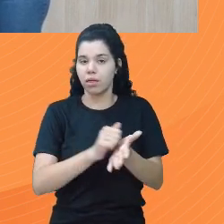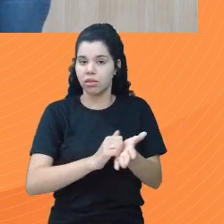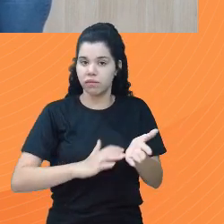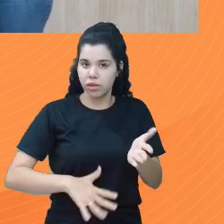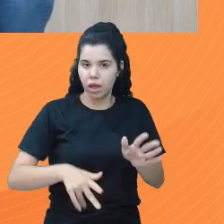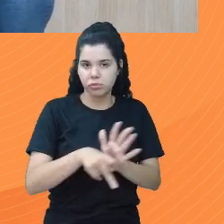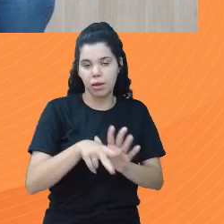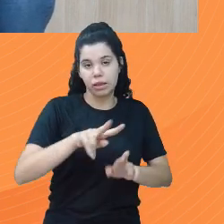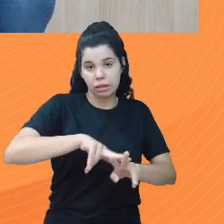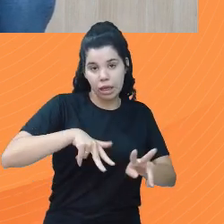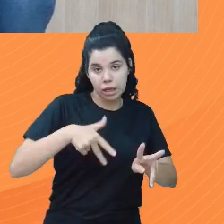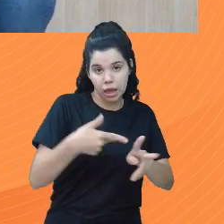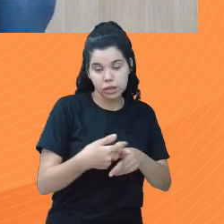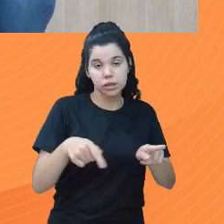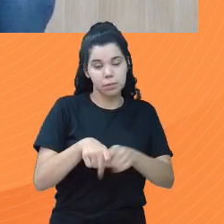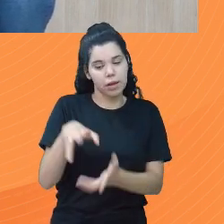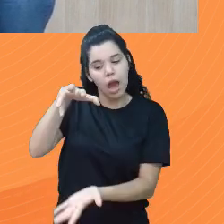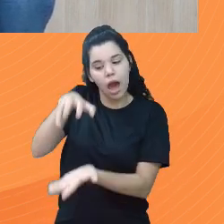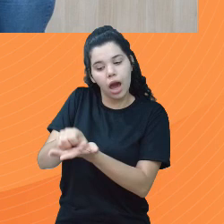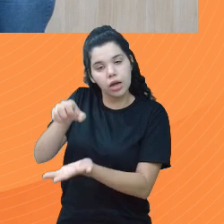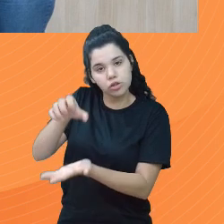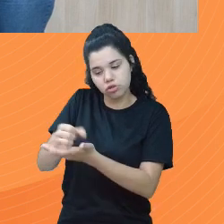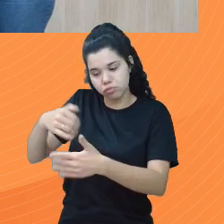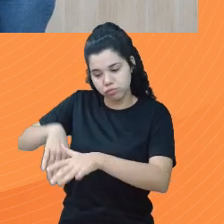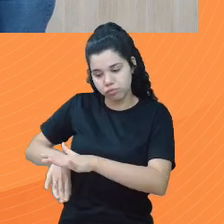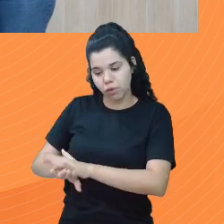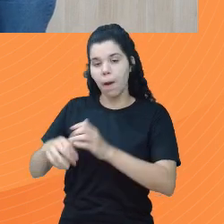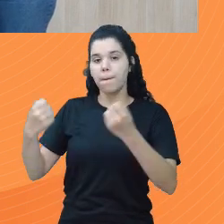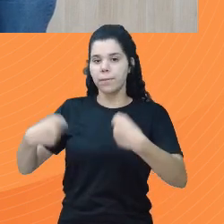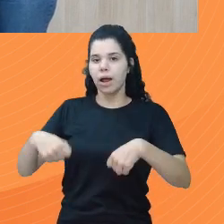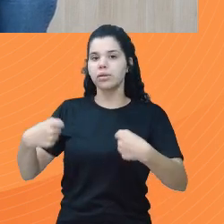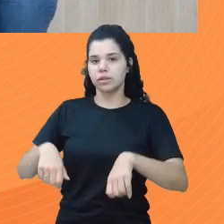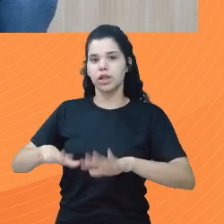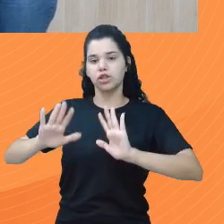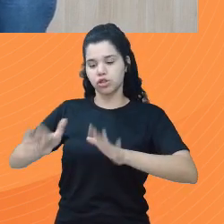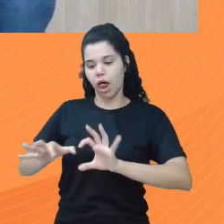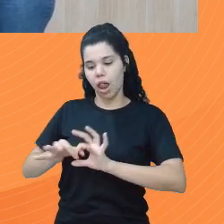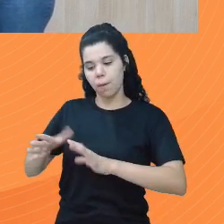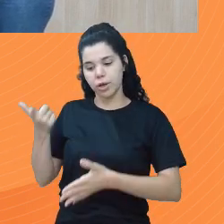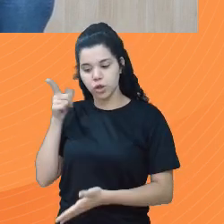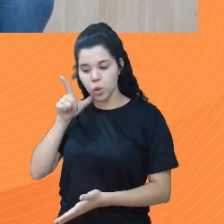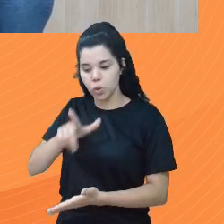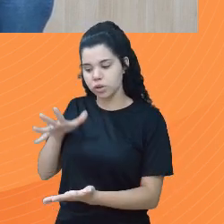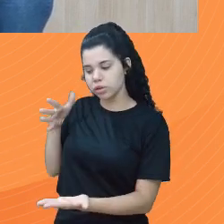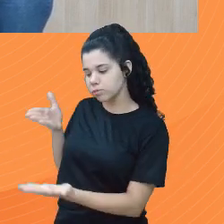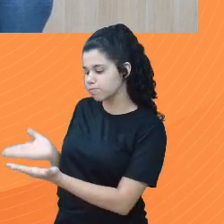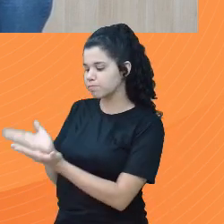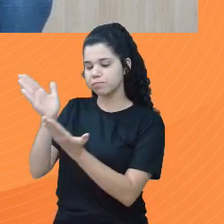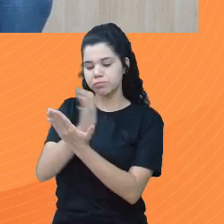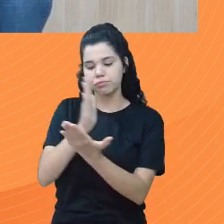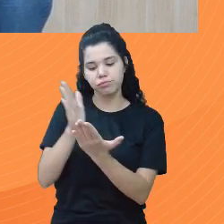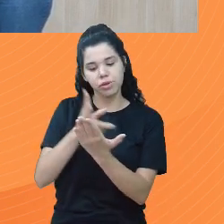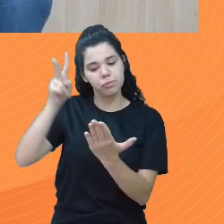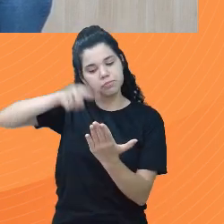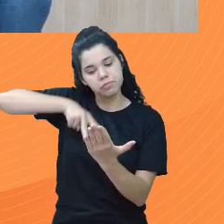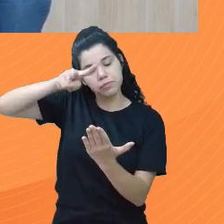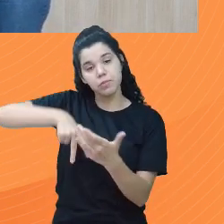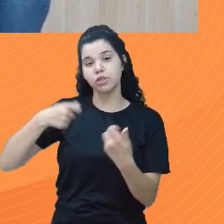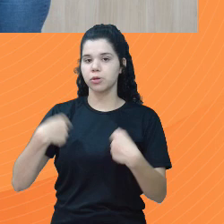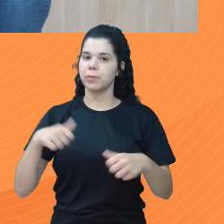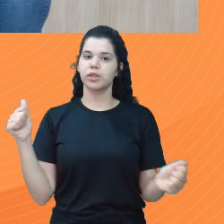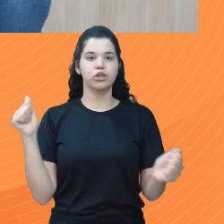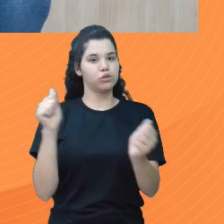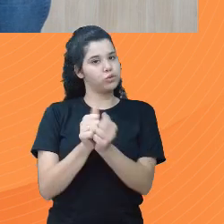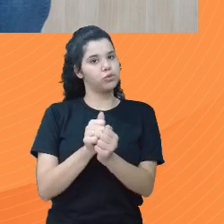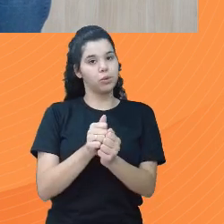e observações que a gente faz precisam estar disponíveis para que a gente possa acessar o tempo todo, porque a gente vai precisar